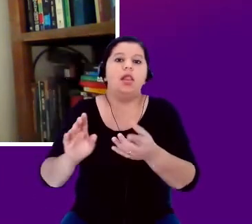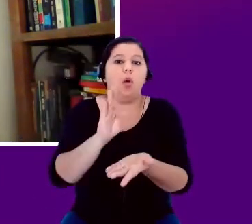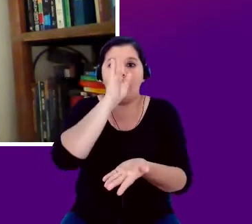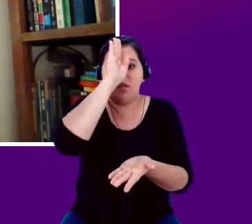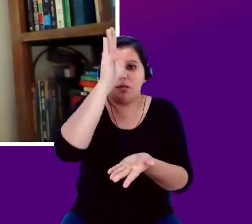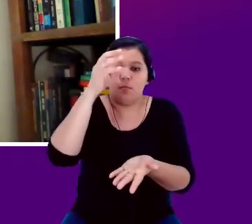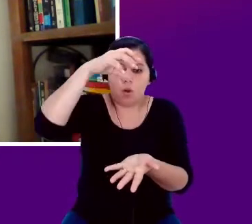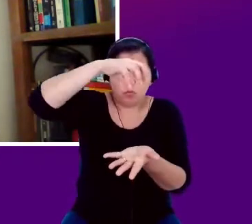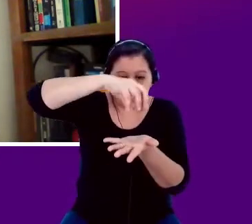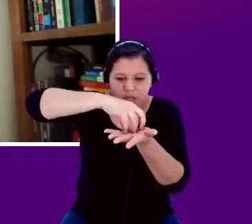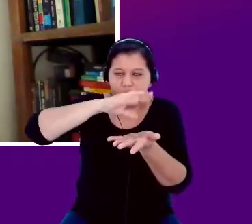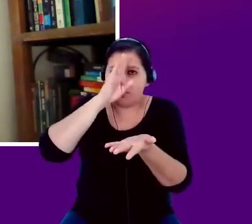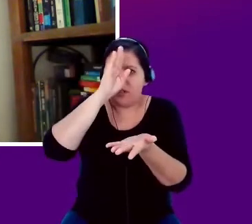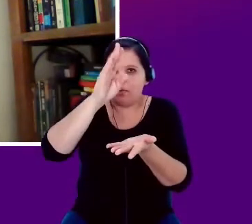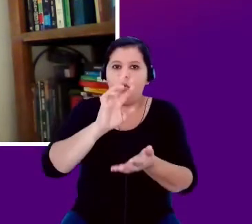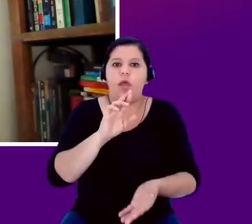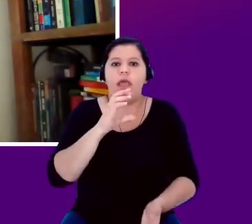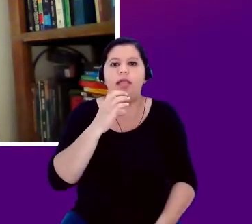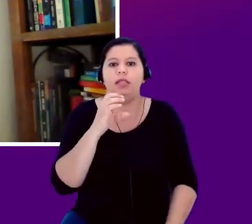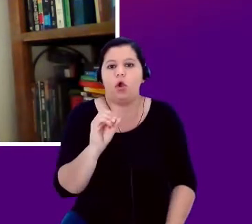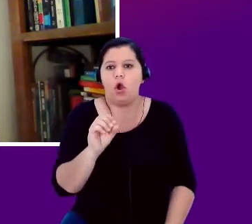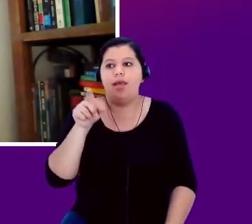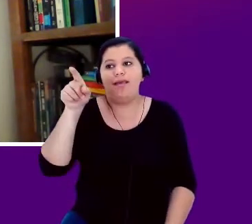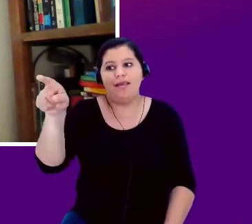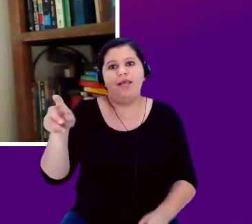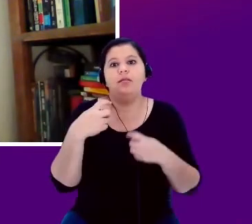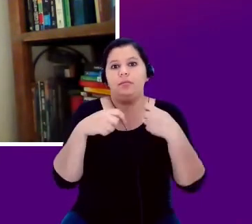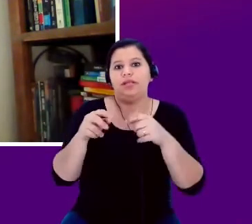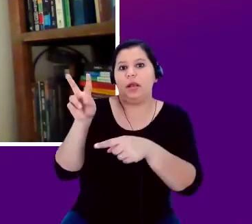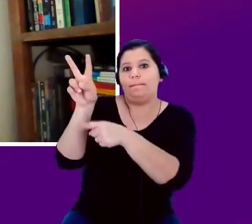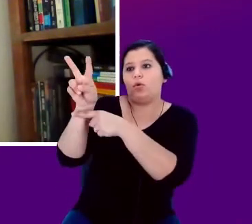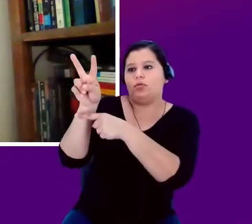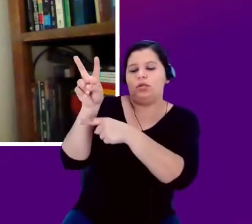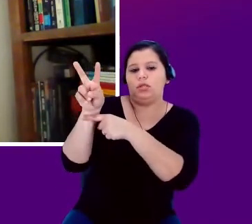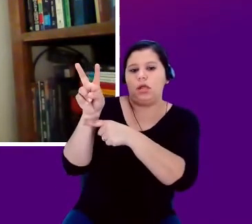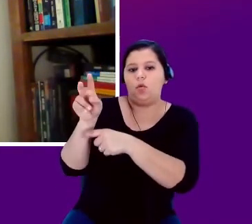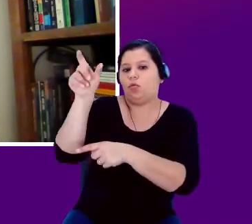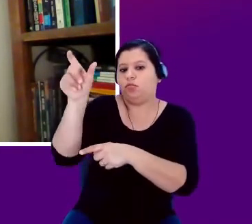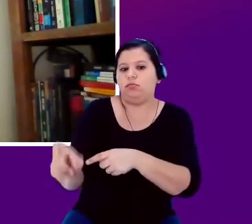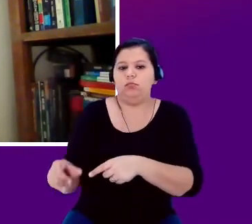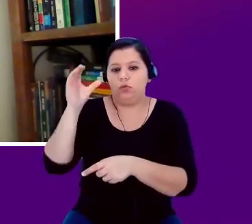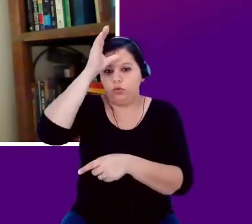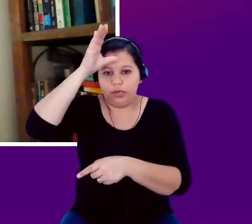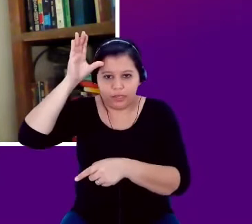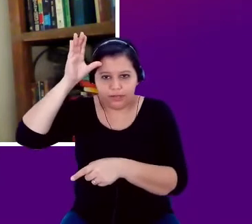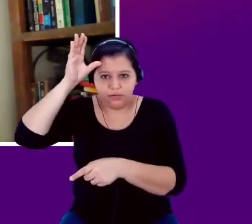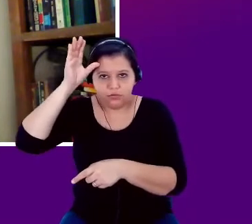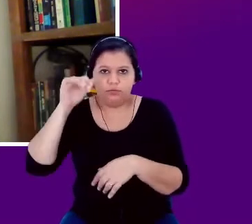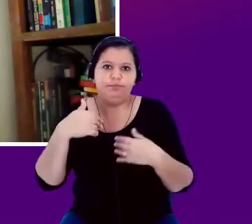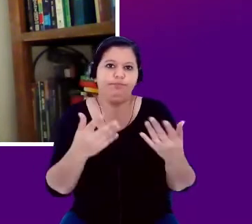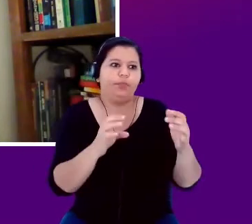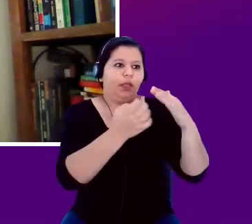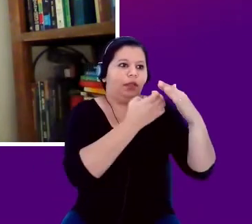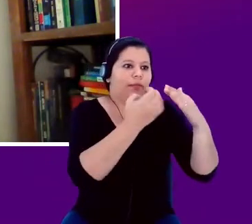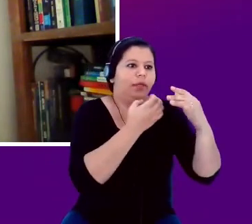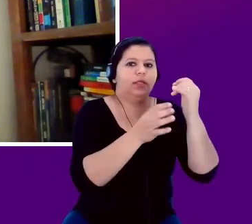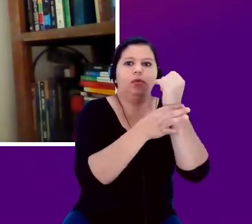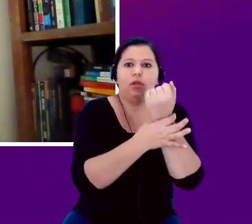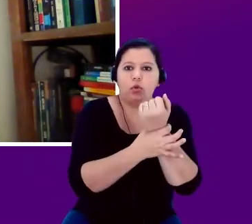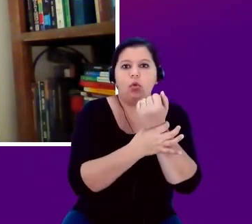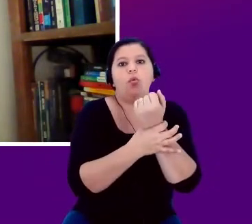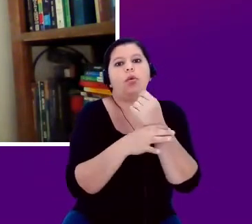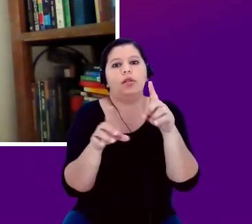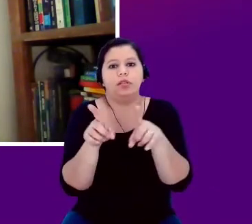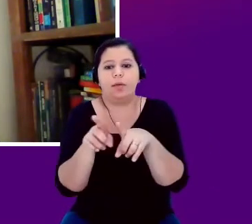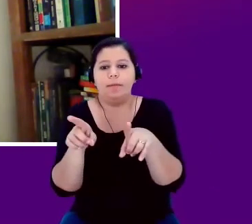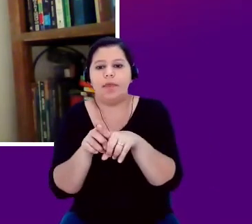como você mesmo disse no caso do SRO, ele merece proteção, né, seja proteção das seguradoras, vamos dizer assim, como